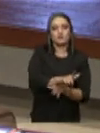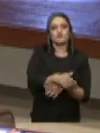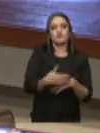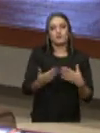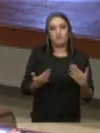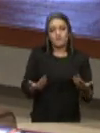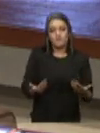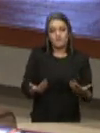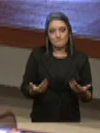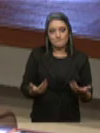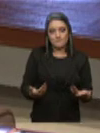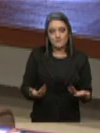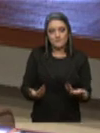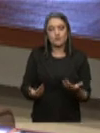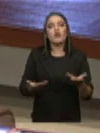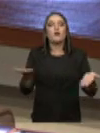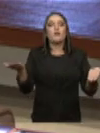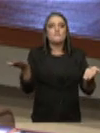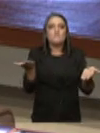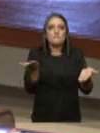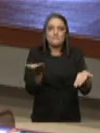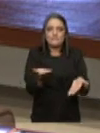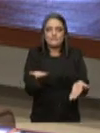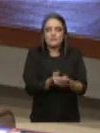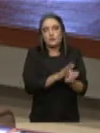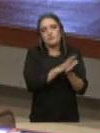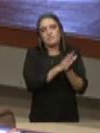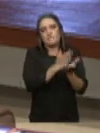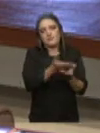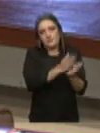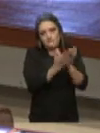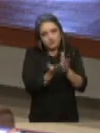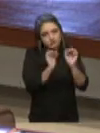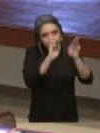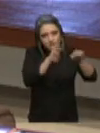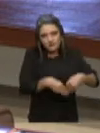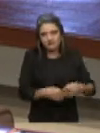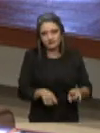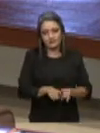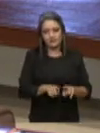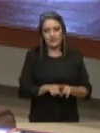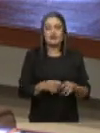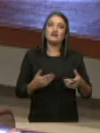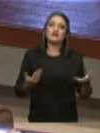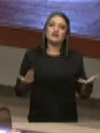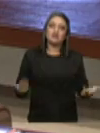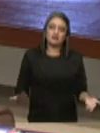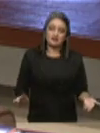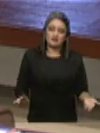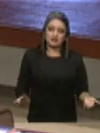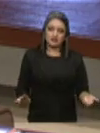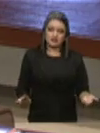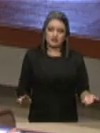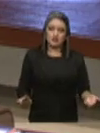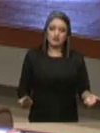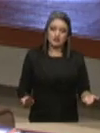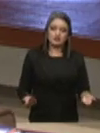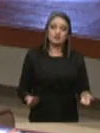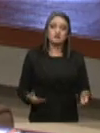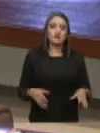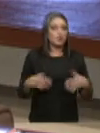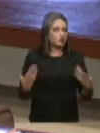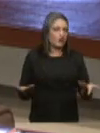direito adquirido, ato de perfeito, e coisa julgada. Então, eu queria, sem prejuízo de louvar os